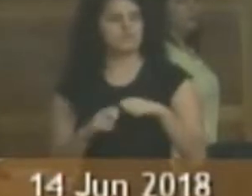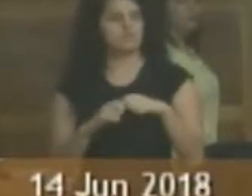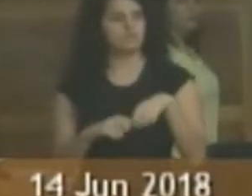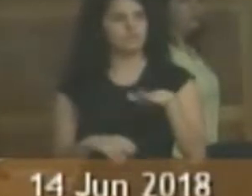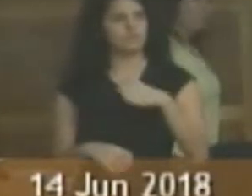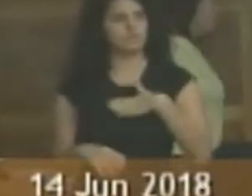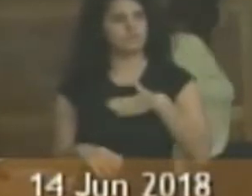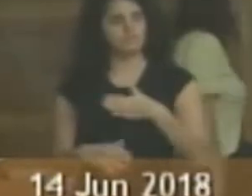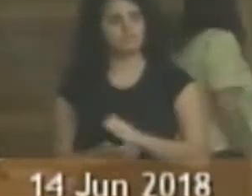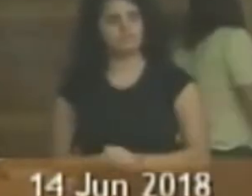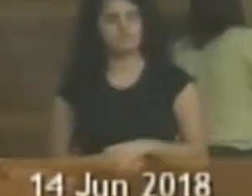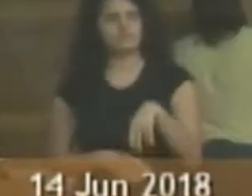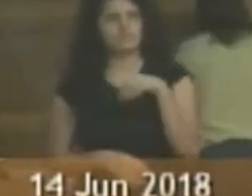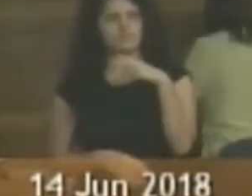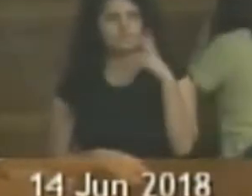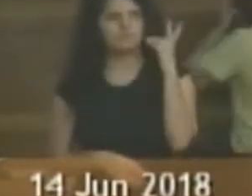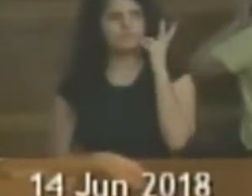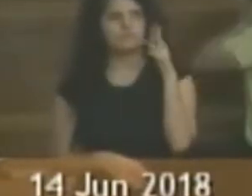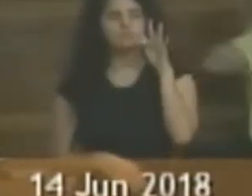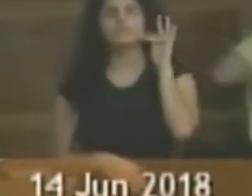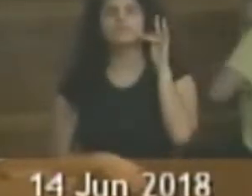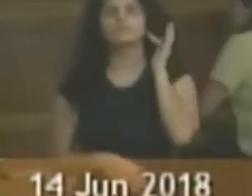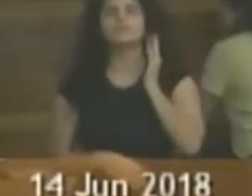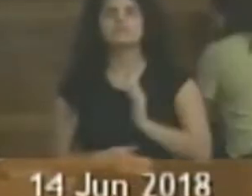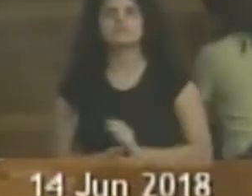para a legislação. Com a palavra, vereador Flavinho Araújo.